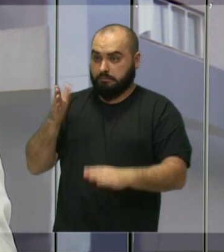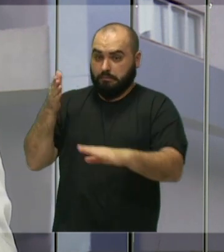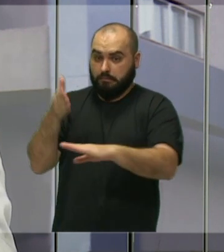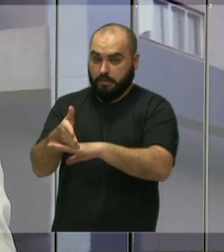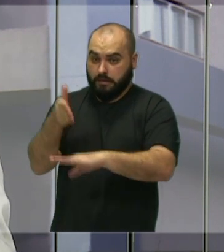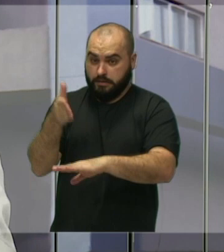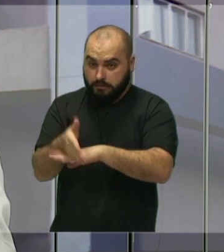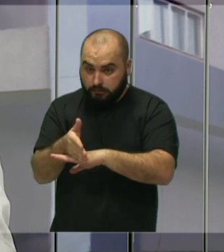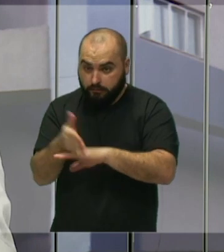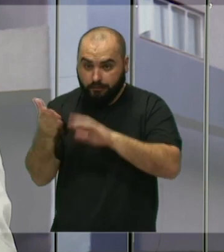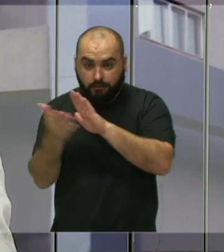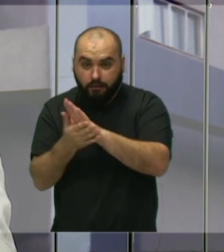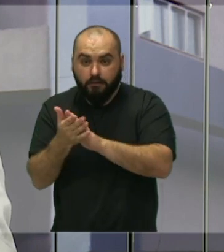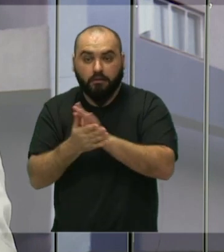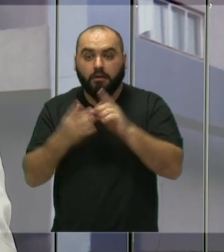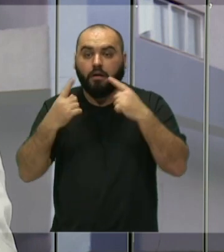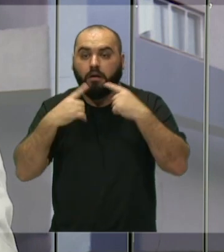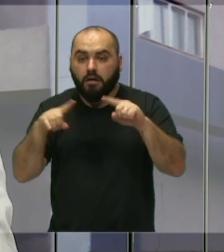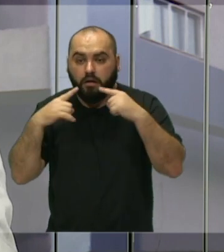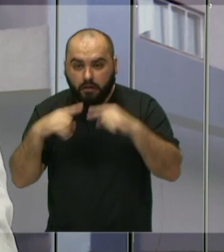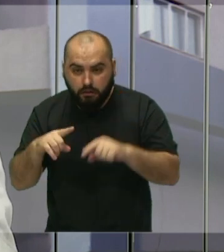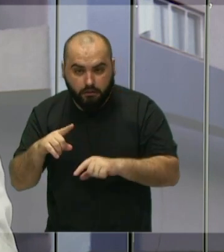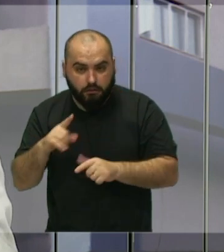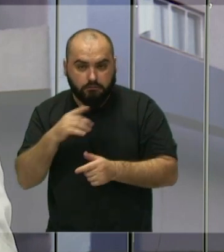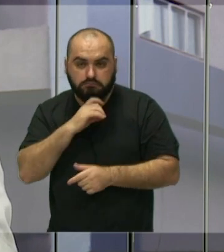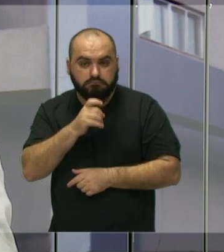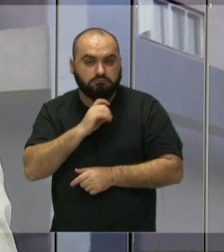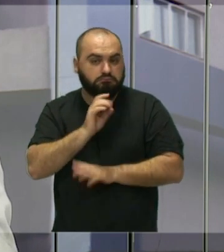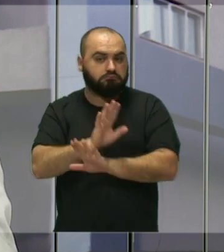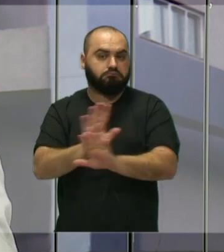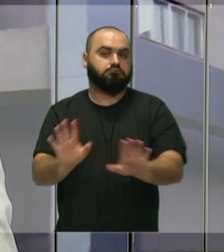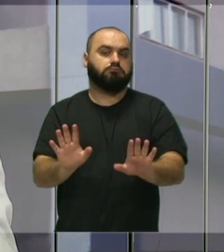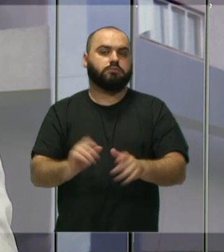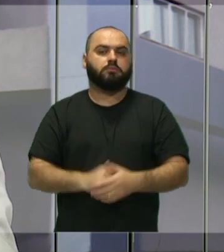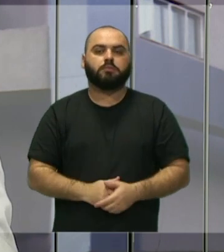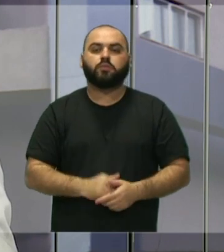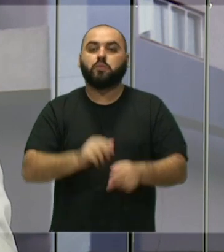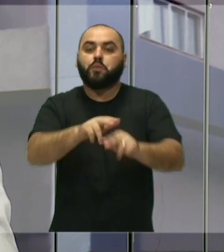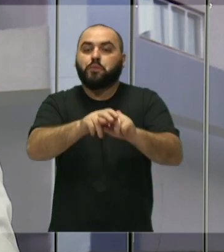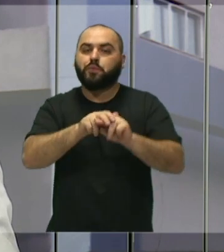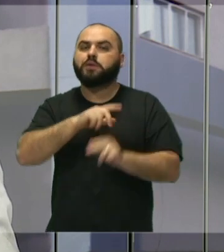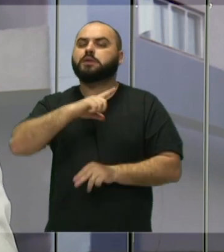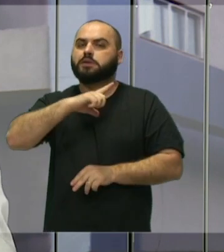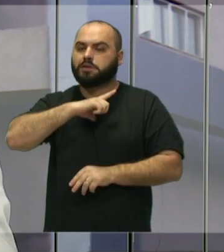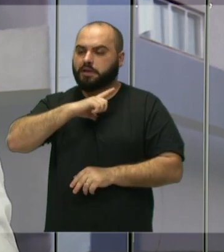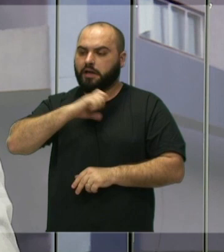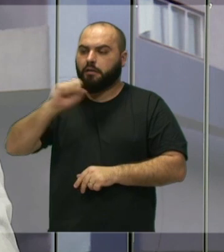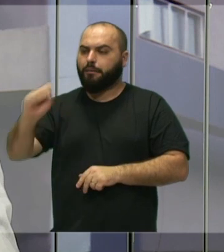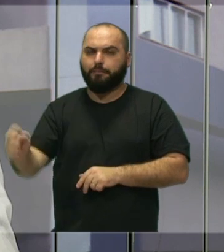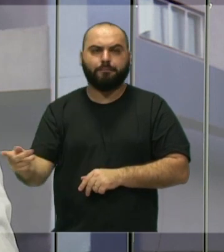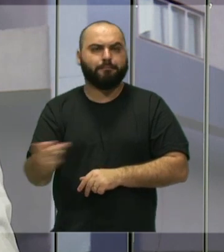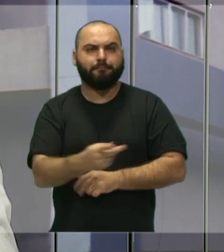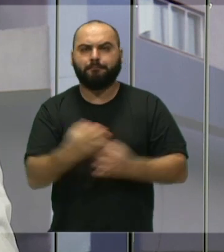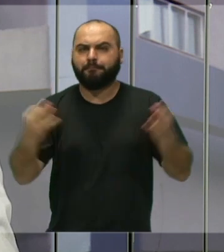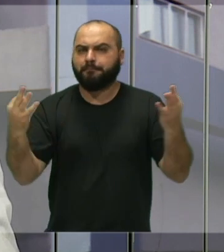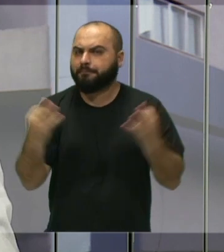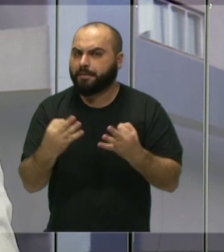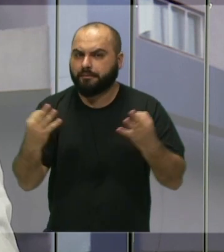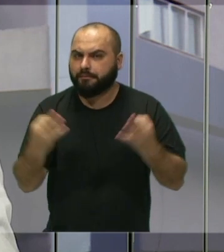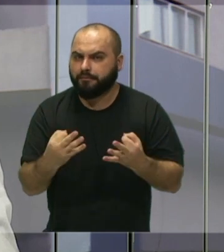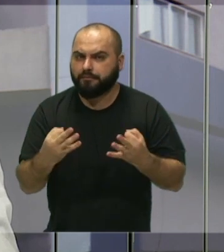reclame muito do resultado. E eu acho que nós temos uma oportunidade muito grande, enquanto parlamentares,